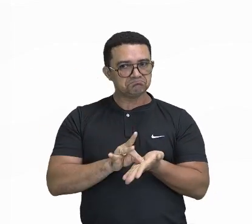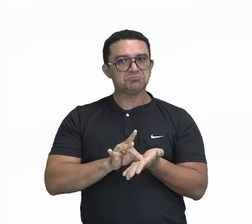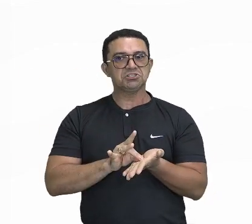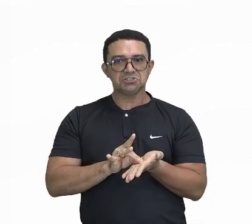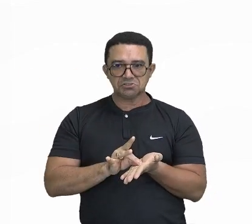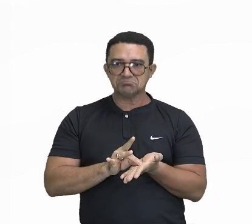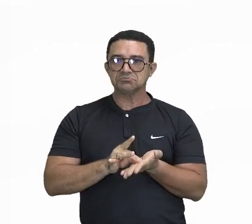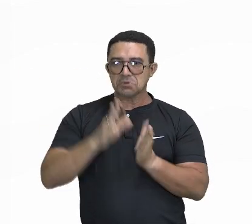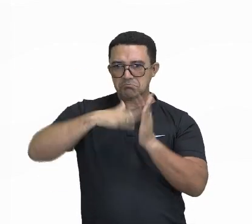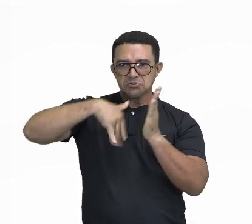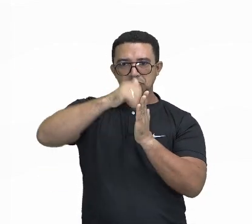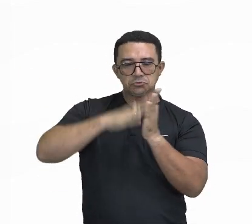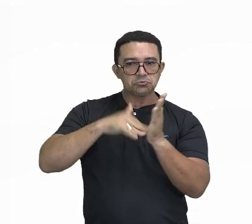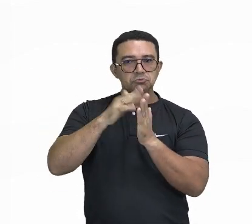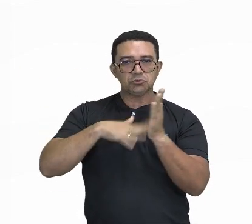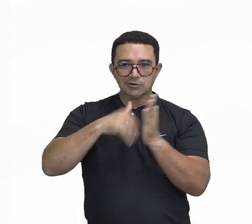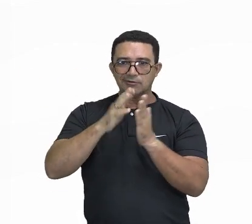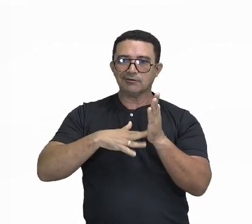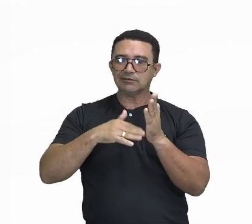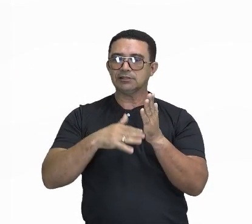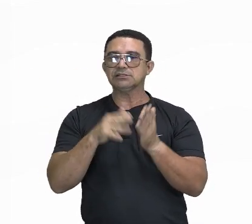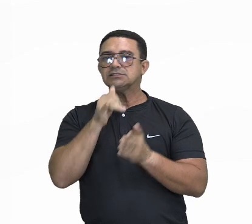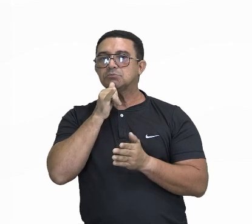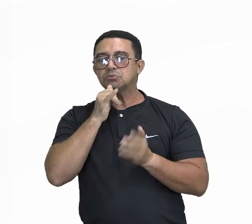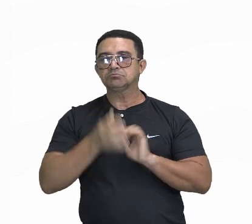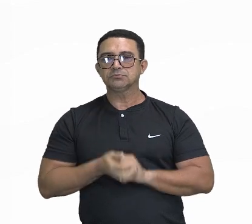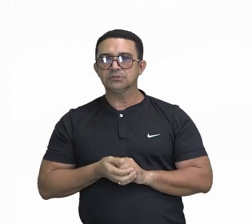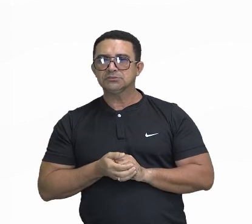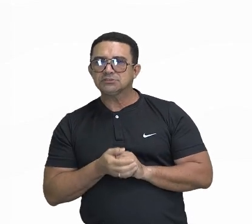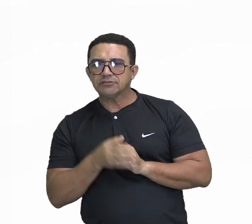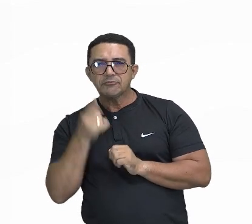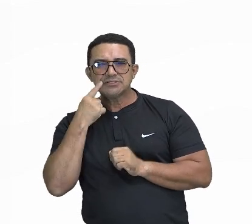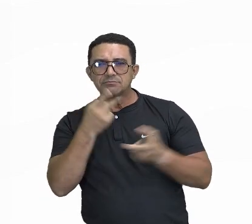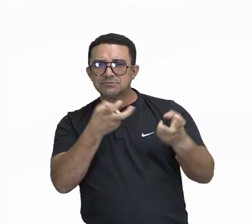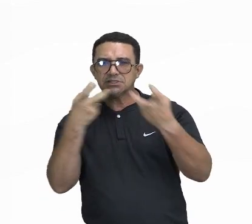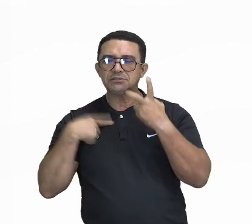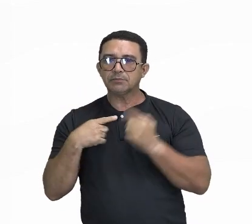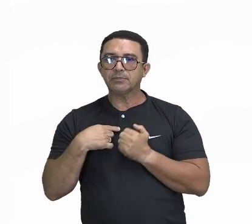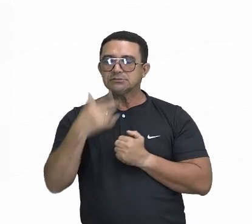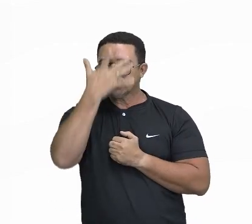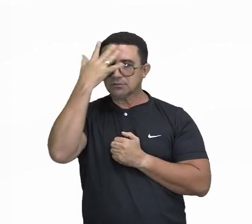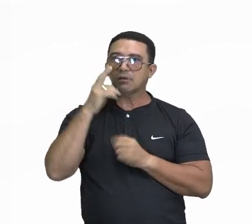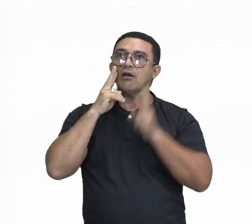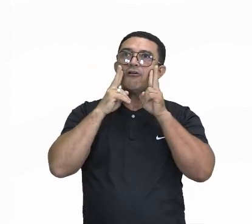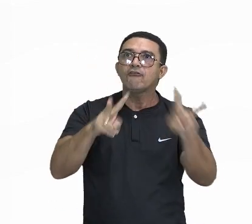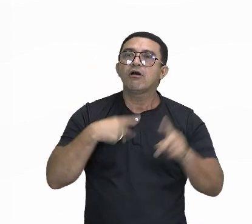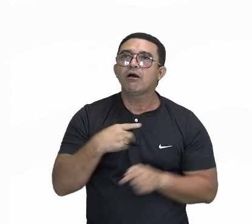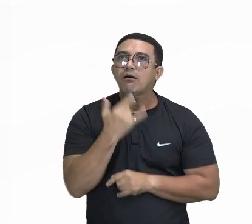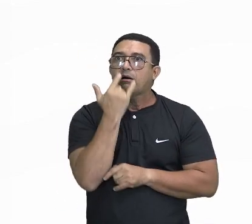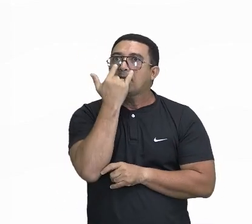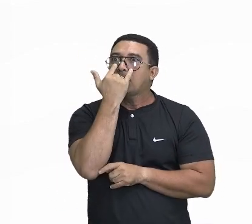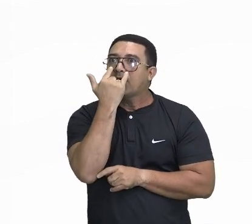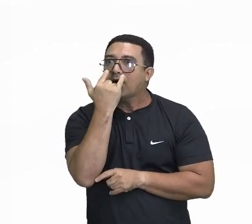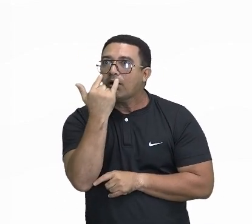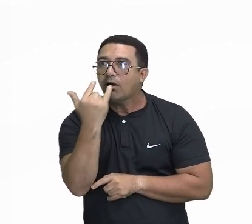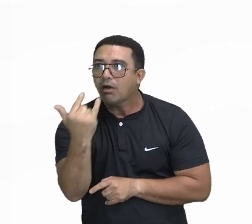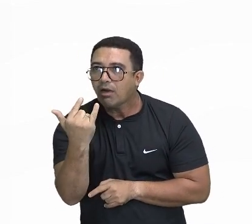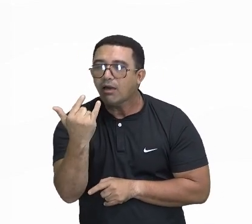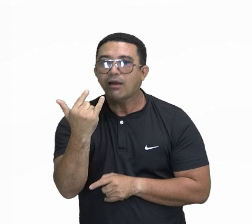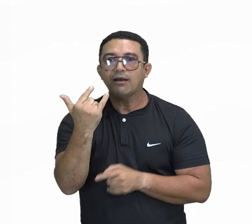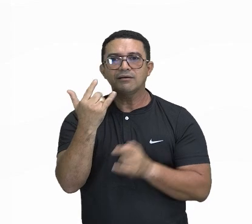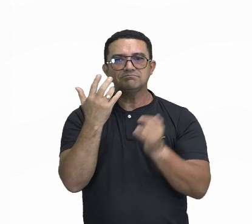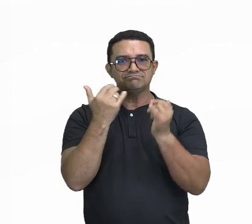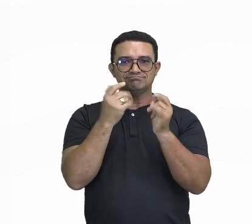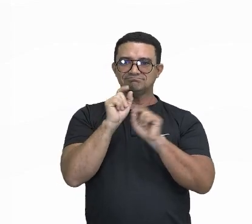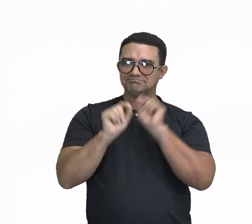Suas pinturas a óleo exalam tanta sensualidade e paixão que chegam a seduzir-nos através de um